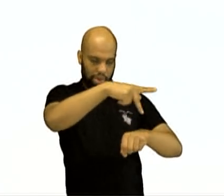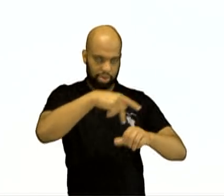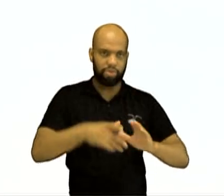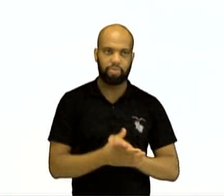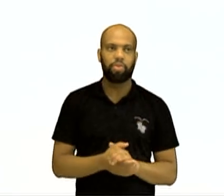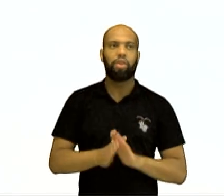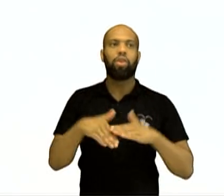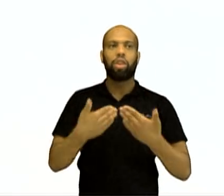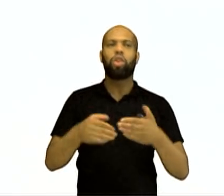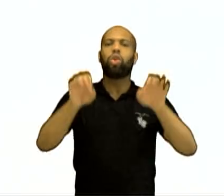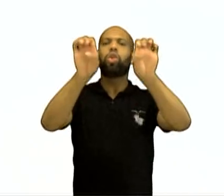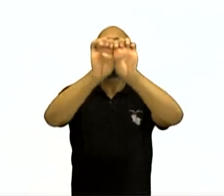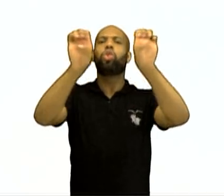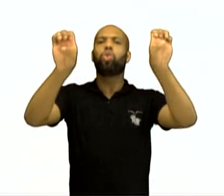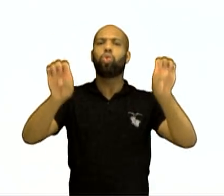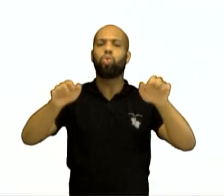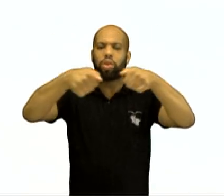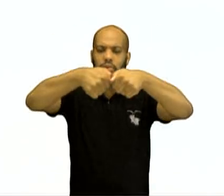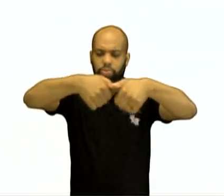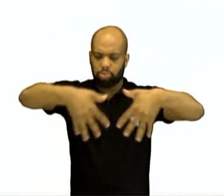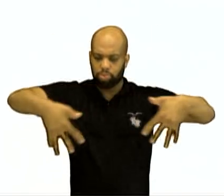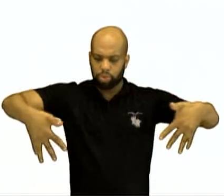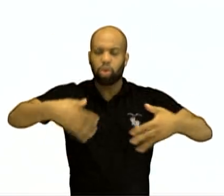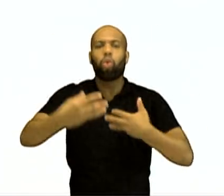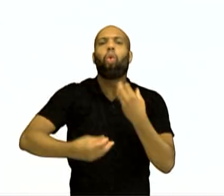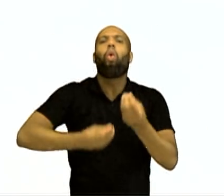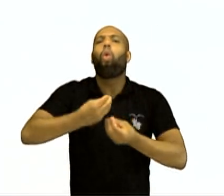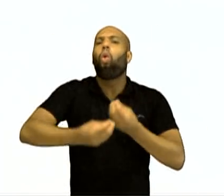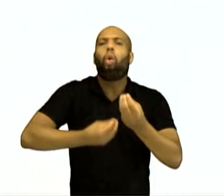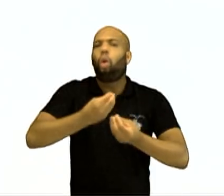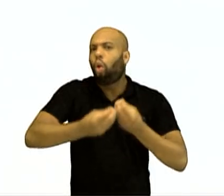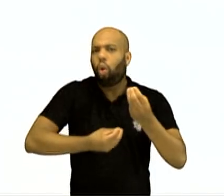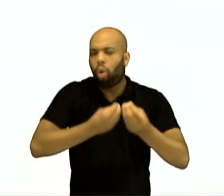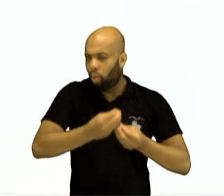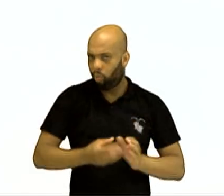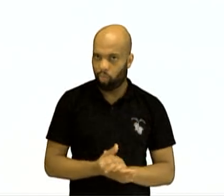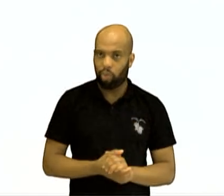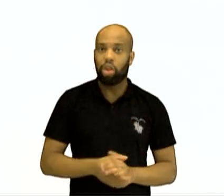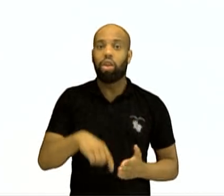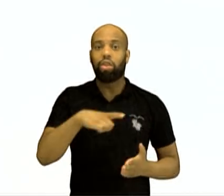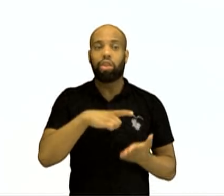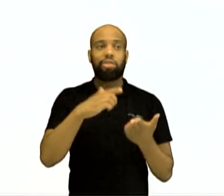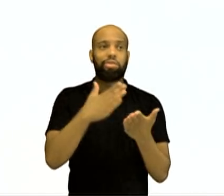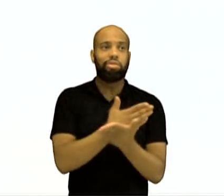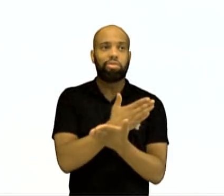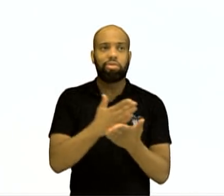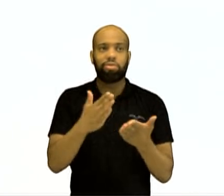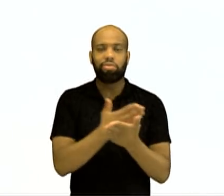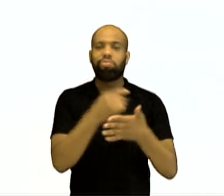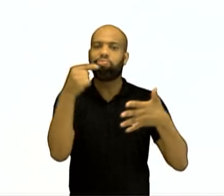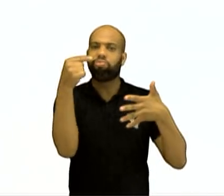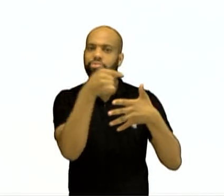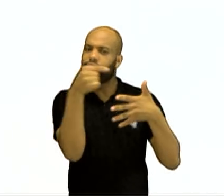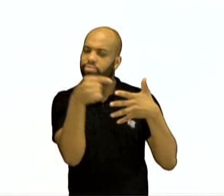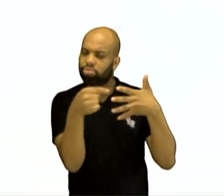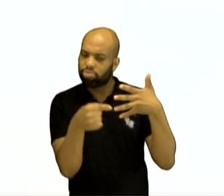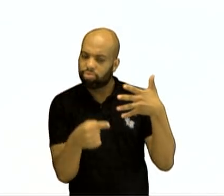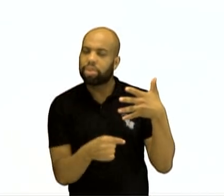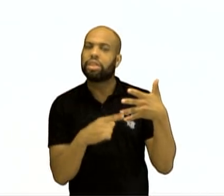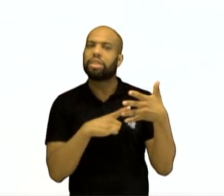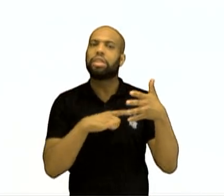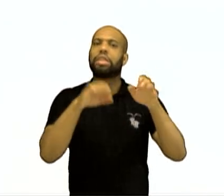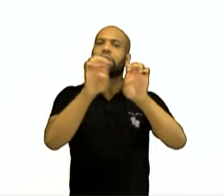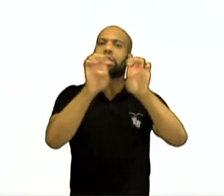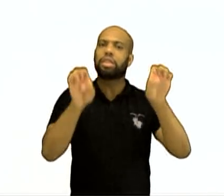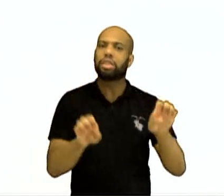estrutura, né, do nosso Estado, na forma de governo, nós temos os elementos que formam essa estrutura